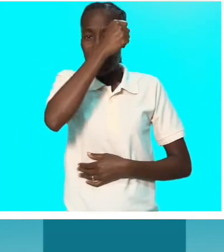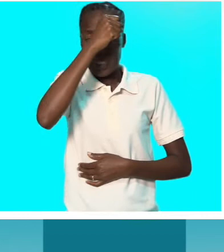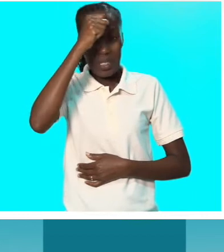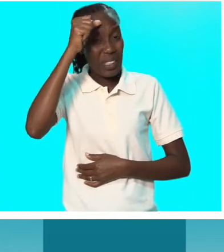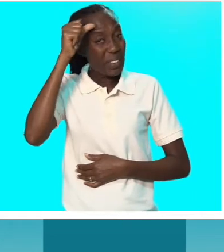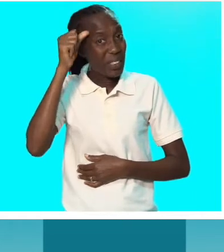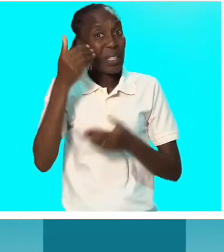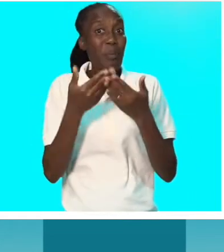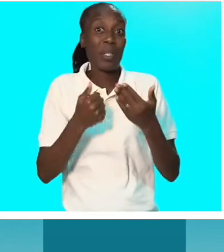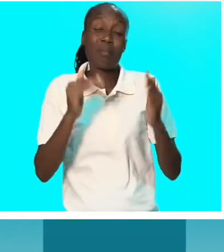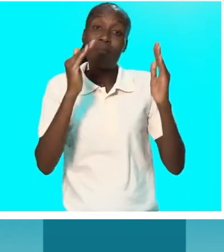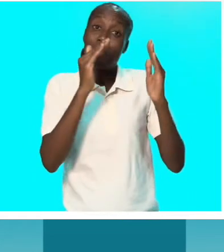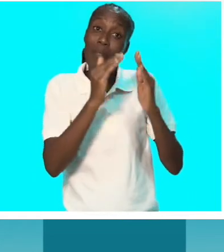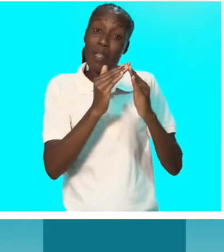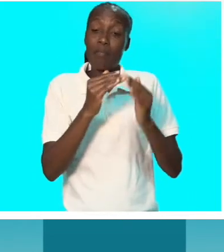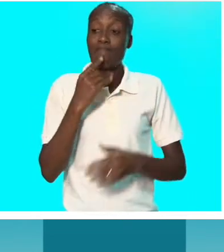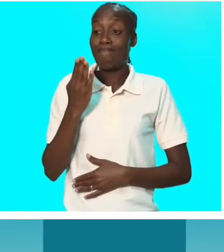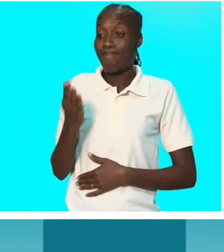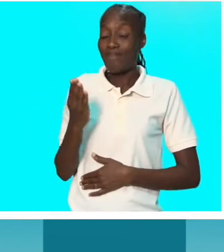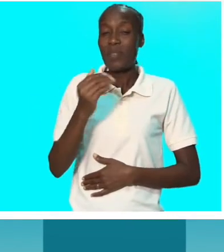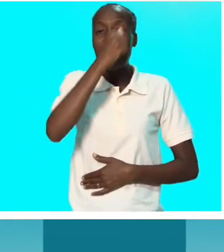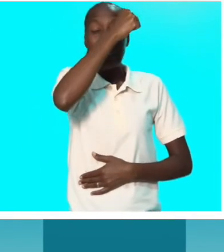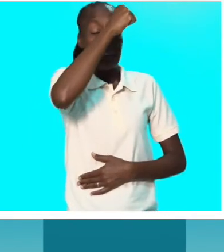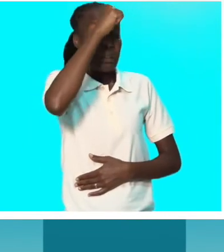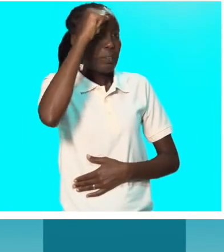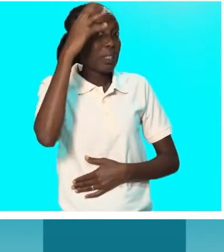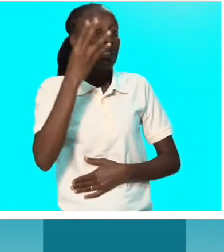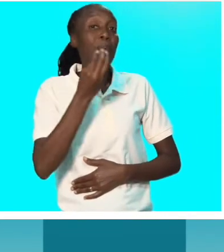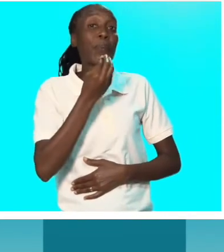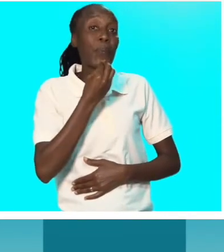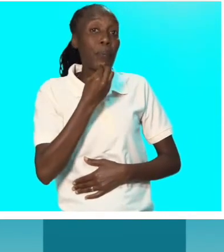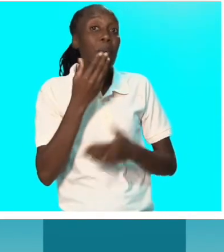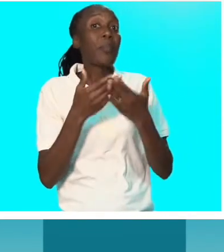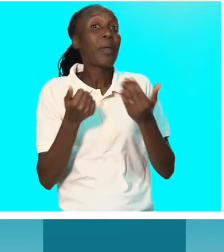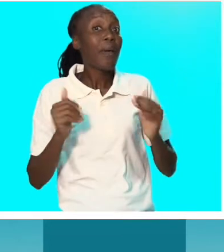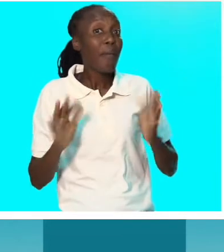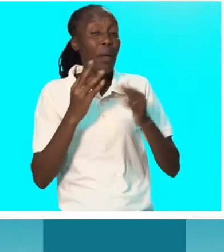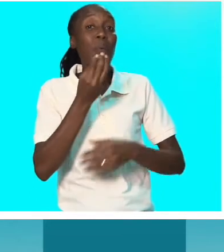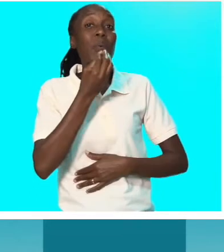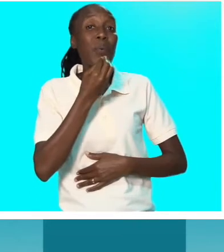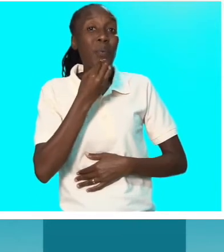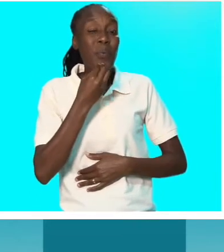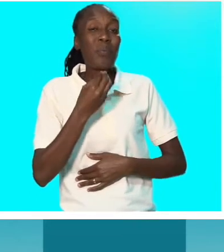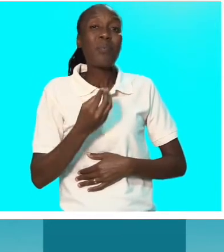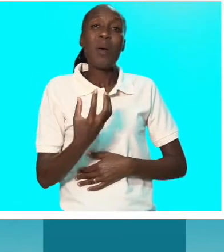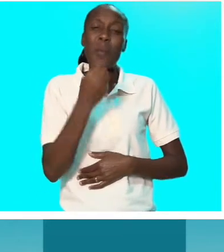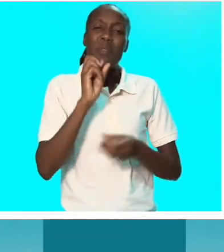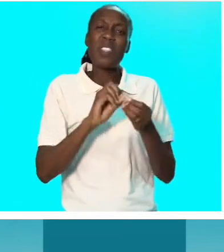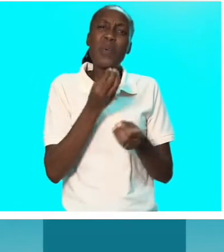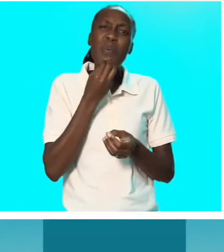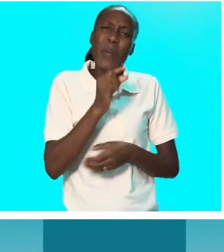um pouco mais difícil, em casa, porque você é homem. Enfrendo grandes dificuldades na alimentação.